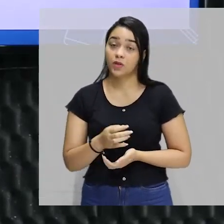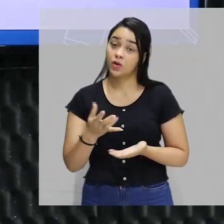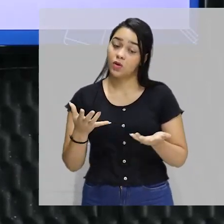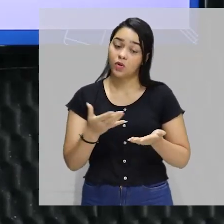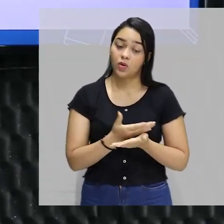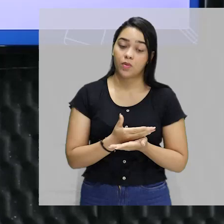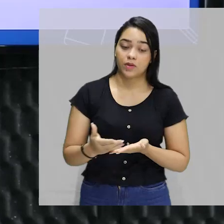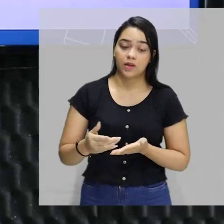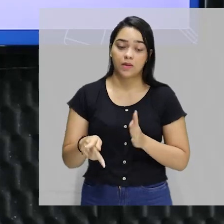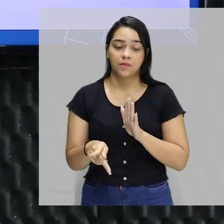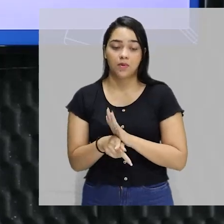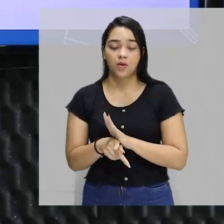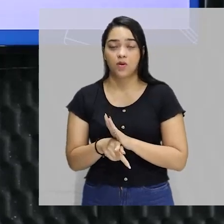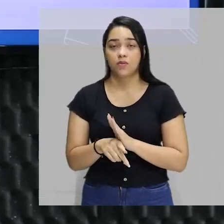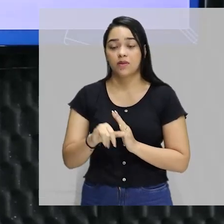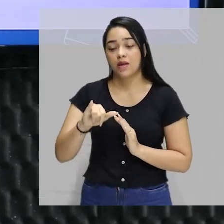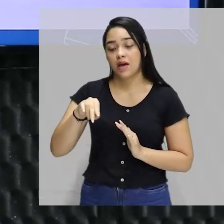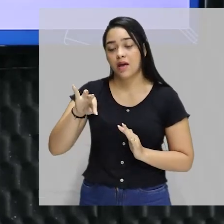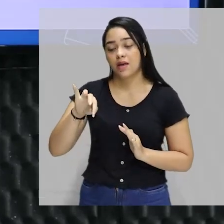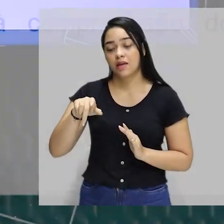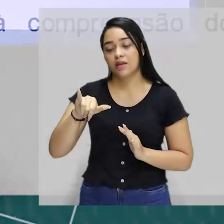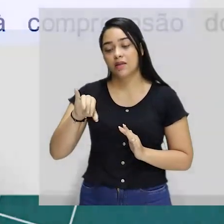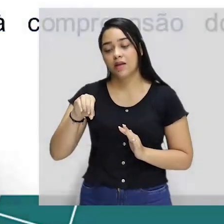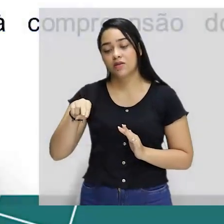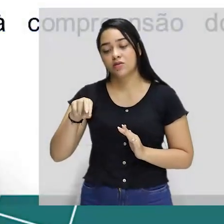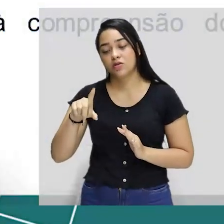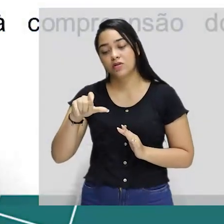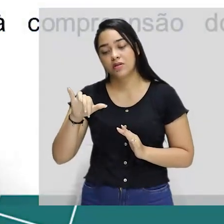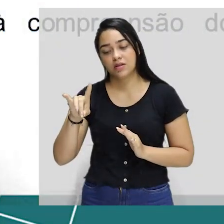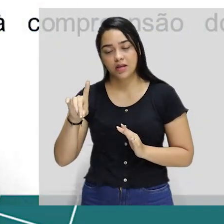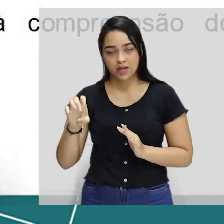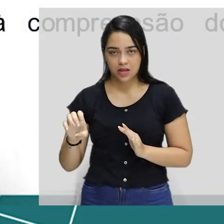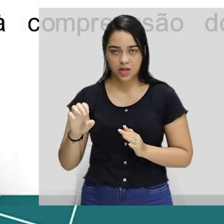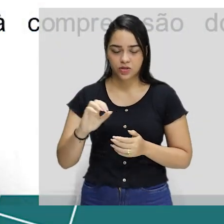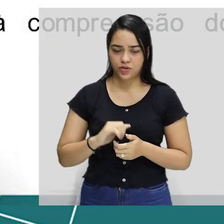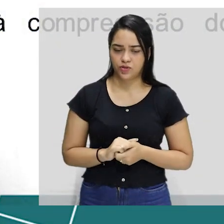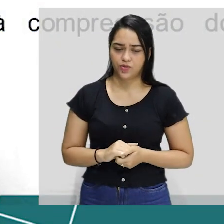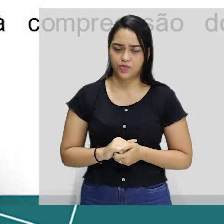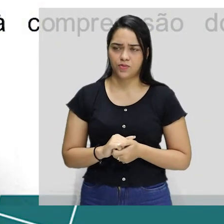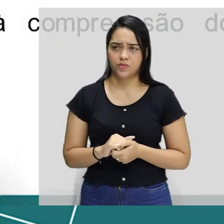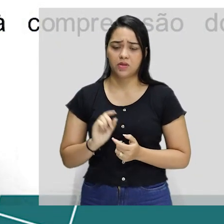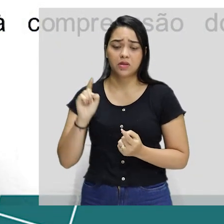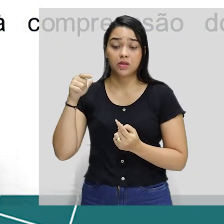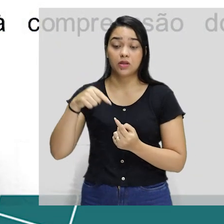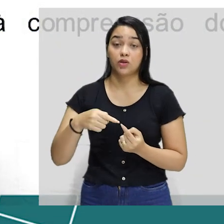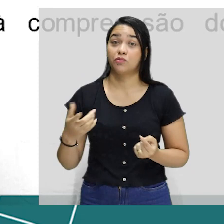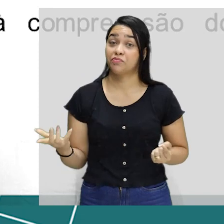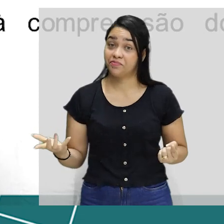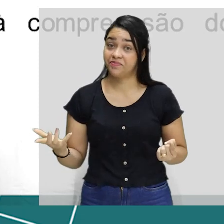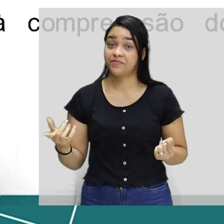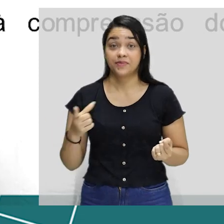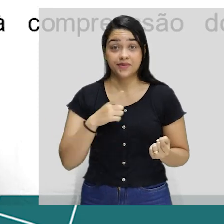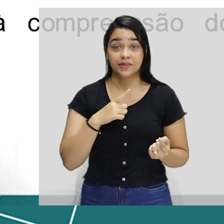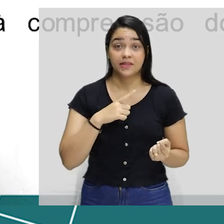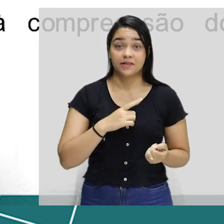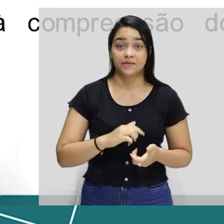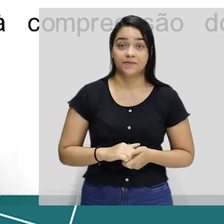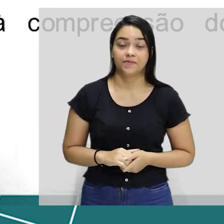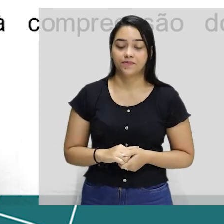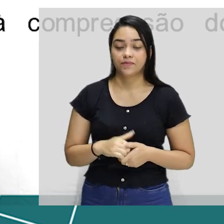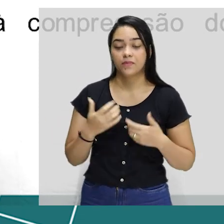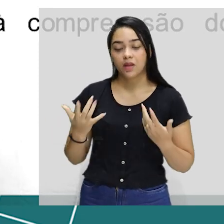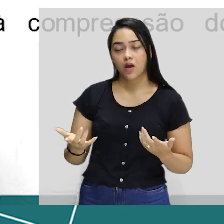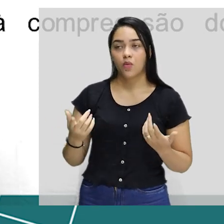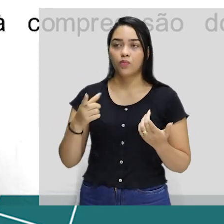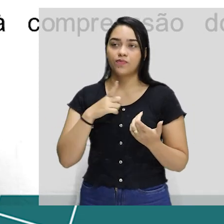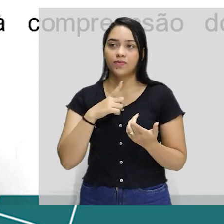começar aqui falando da intencionalidade. Olha o nome, intencionalidade. Refere-se a quê? A intenção. Então,